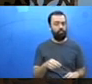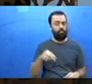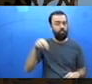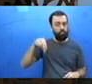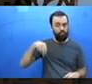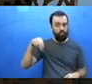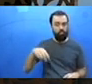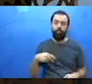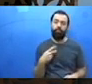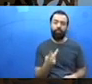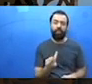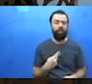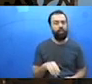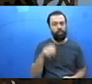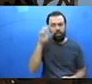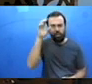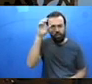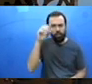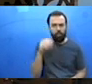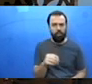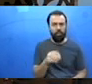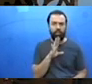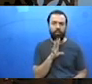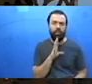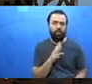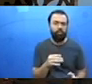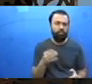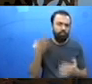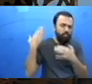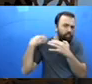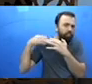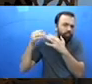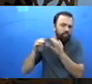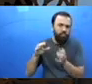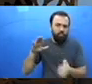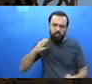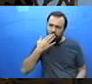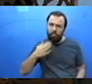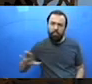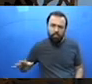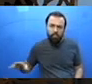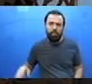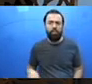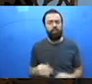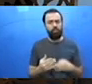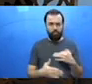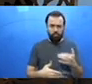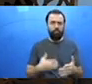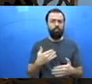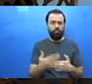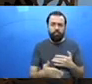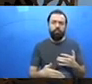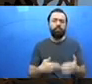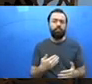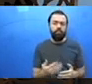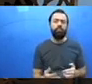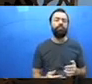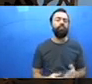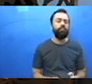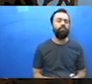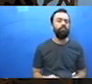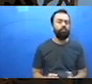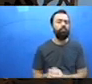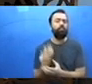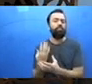Priscila? Isso. Que é quando a gente começa a contar, aí depois com os comerciantes da necessidade, né,